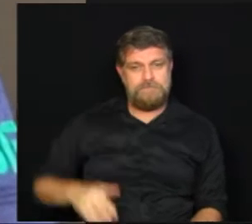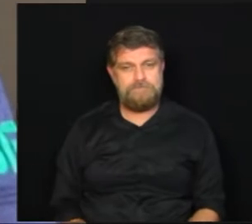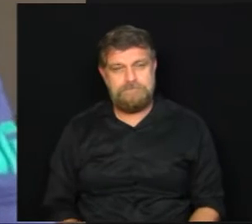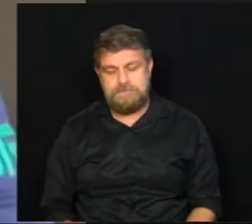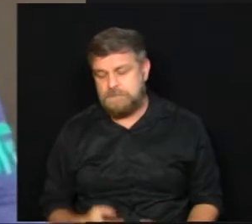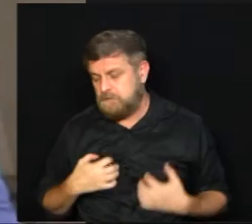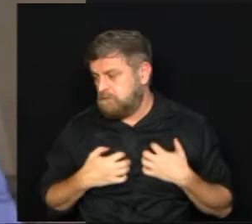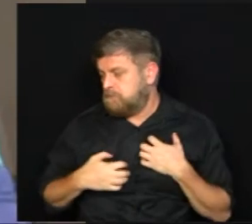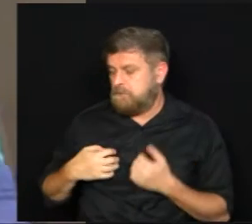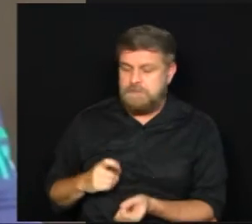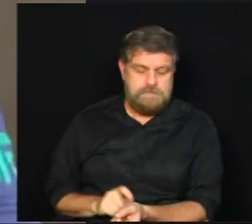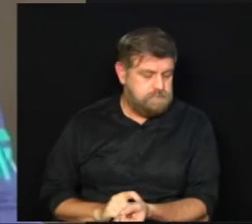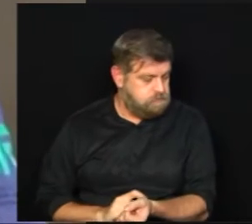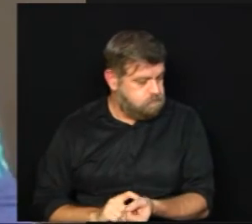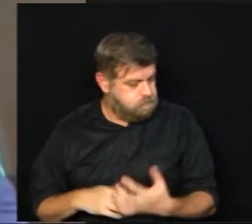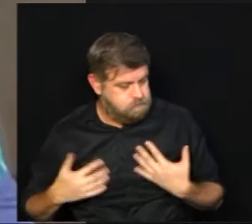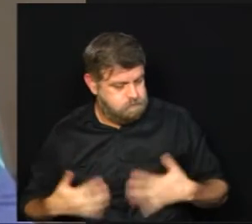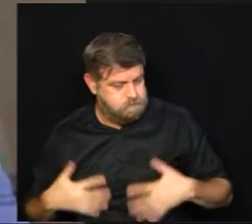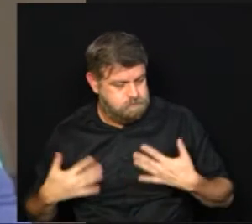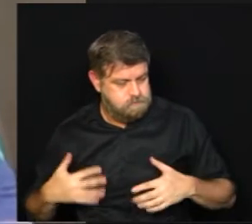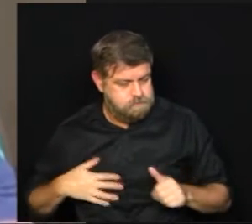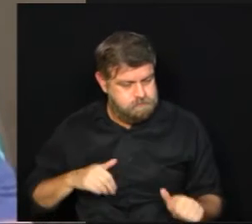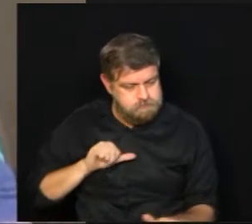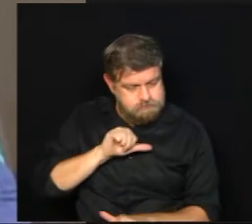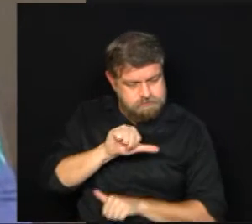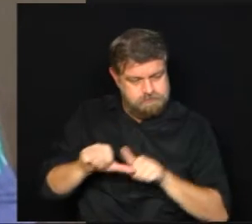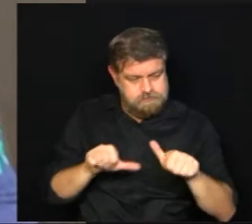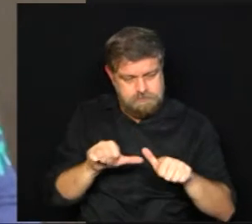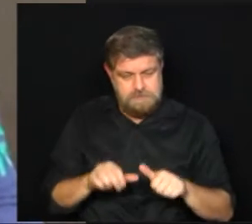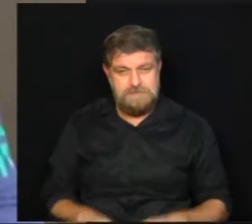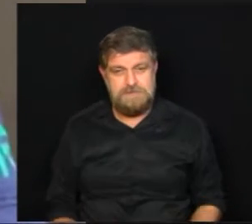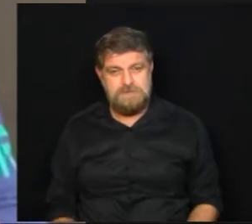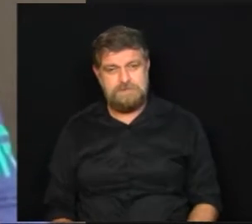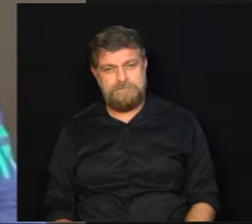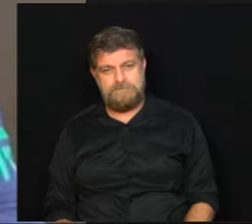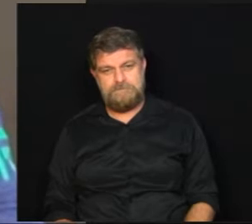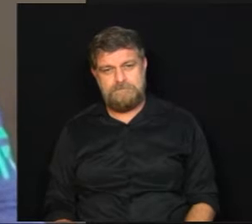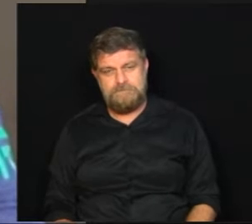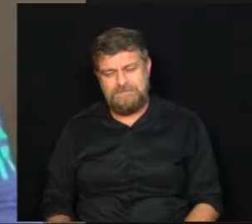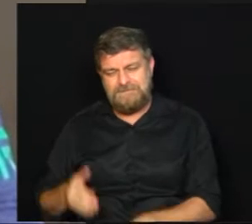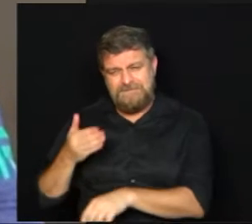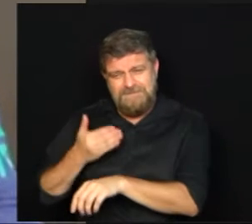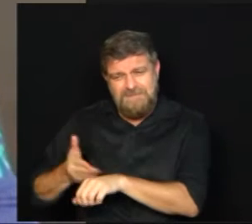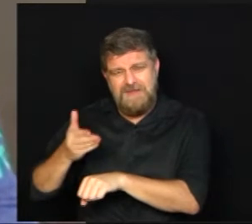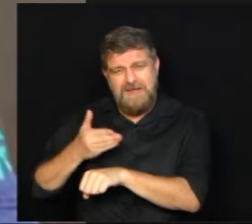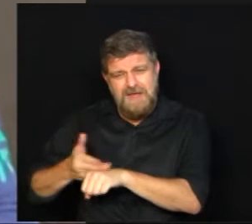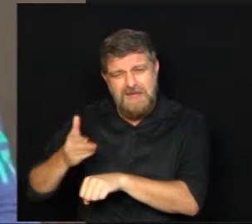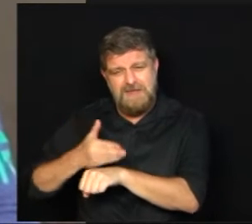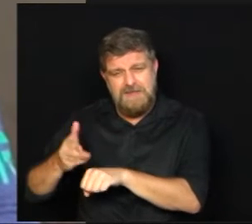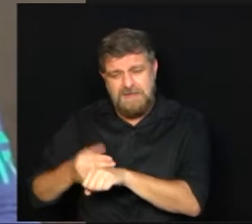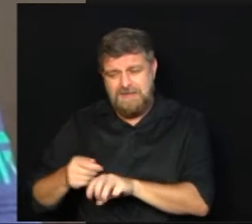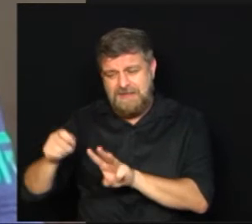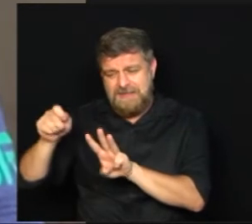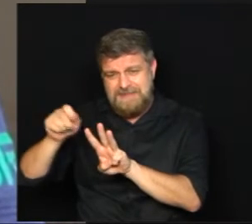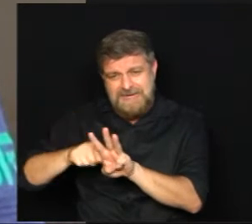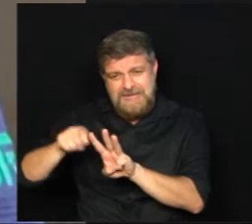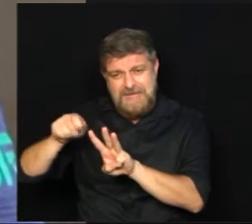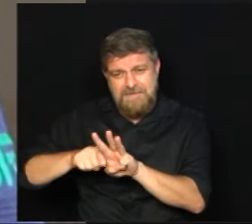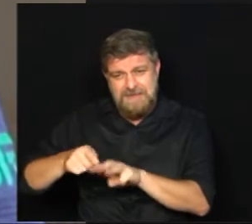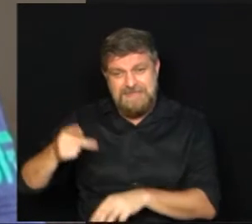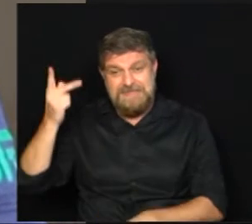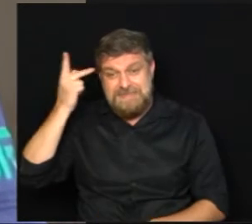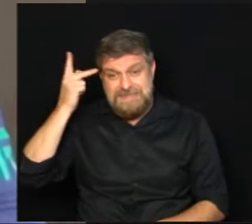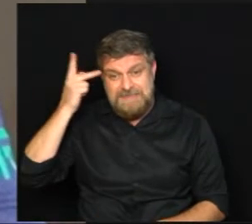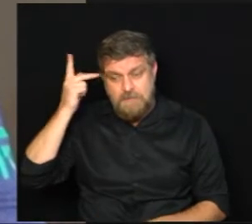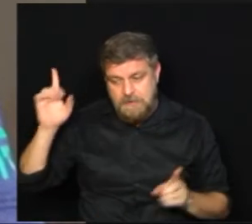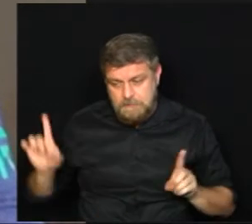um pouco nervosa também dessa transição. E eu fiquei treinando, eu lembro que eu fiquei 3 meses treinando com ele aqui em São